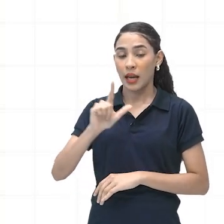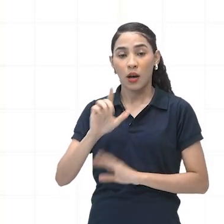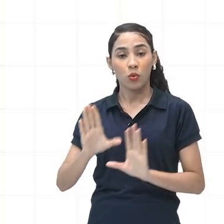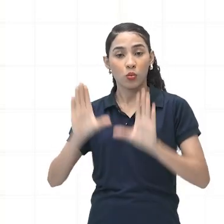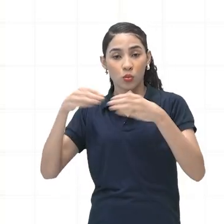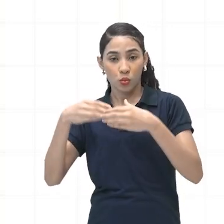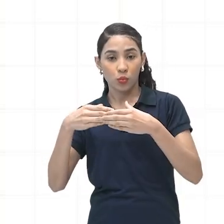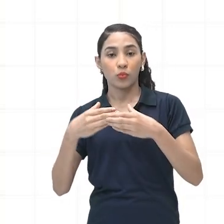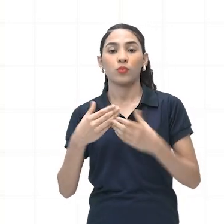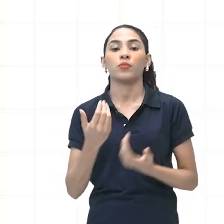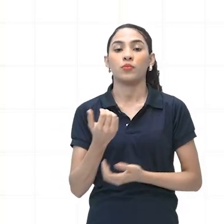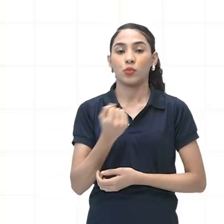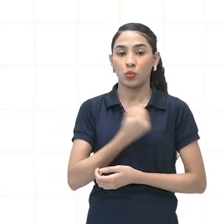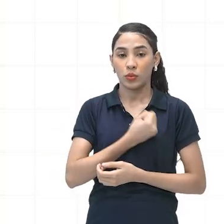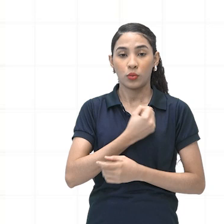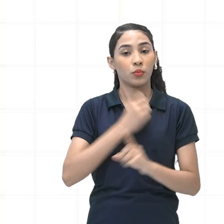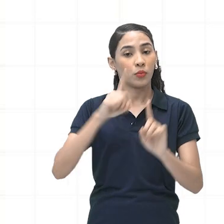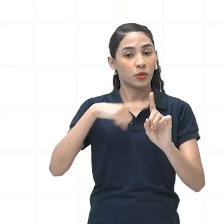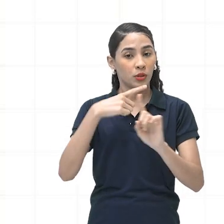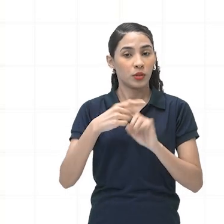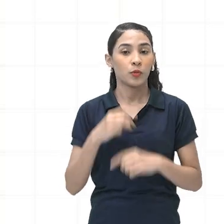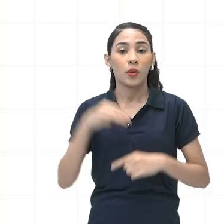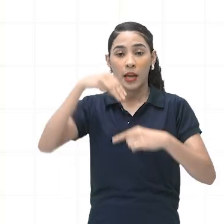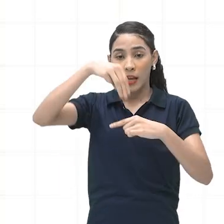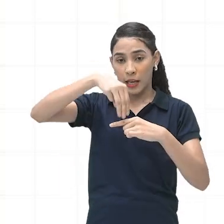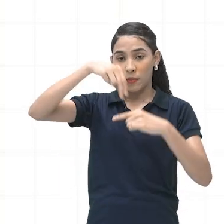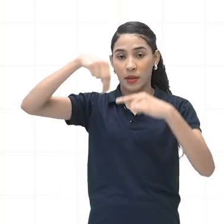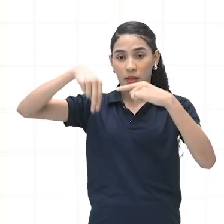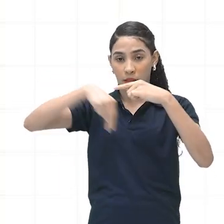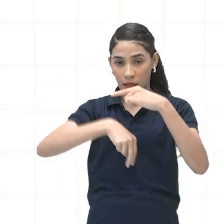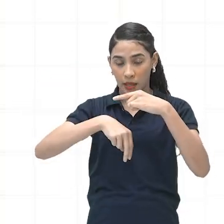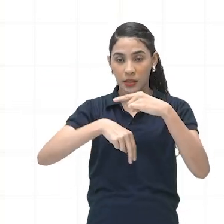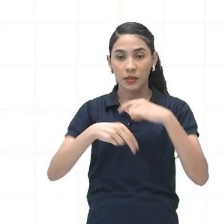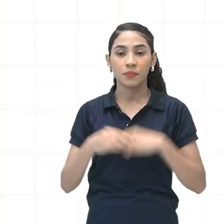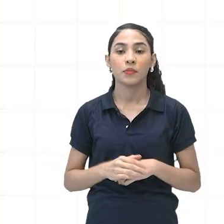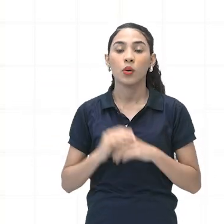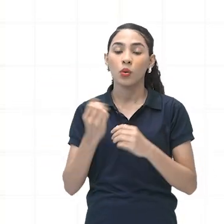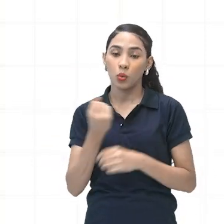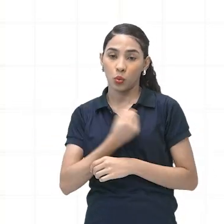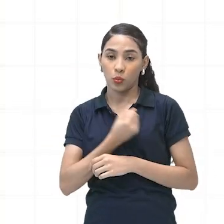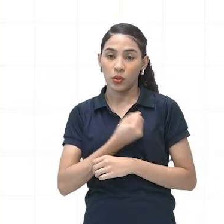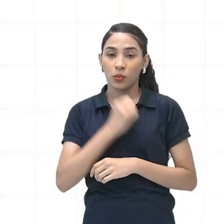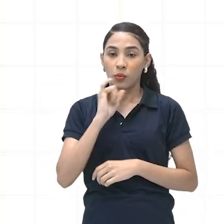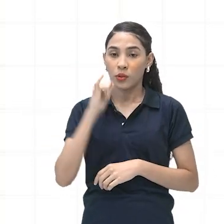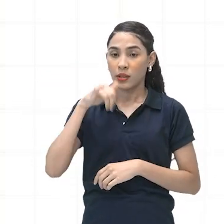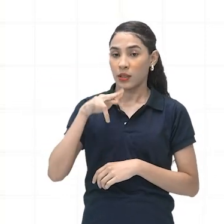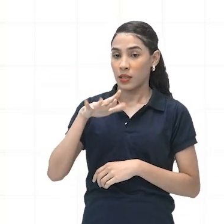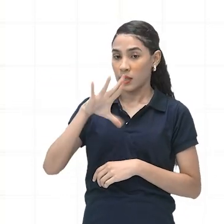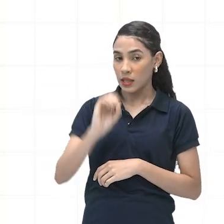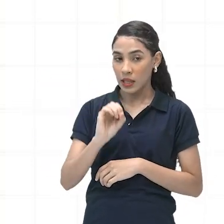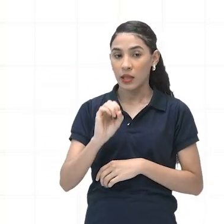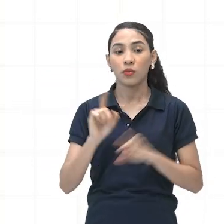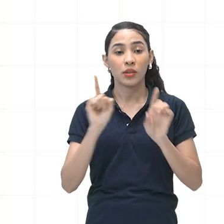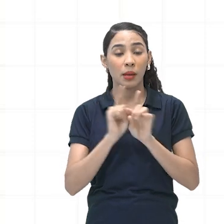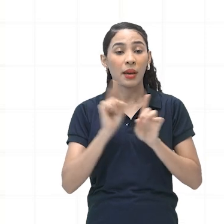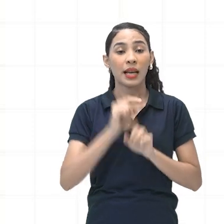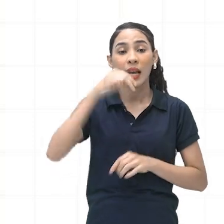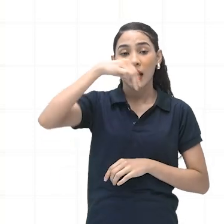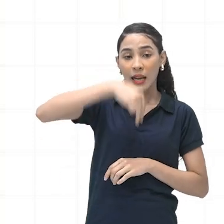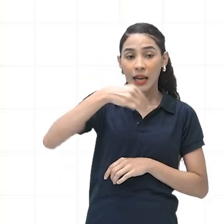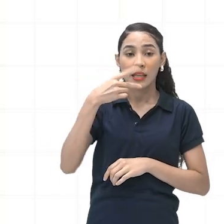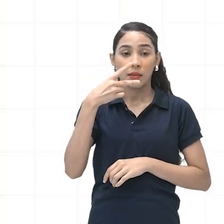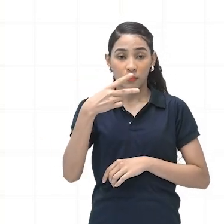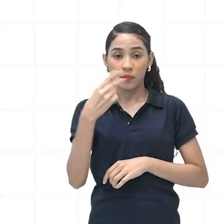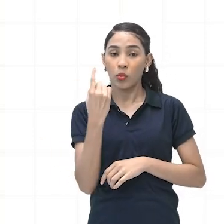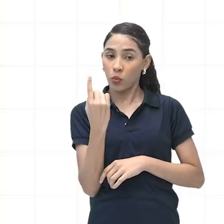né? E M sobre N com números inteiros e N maior do que 1, temos que eu